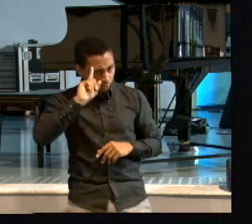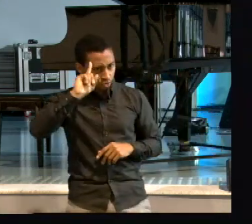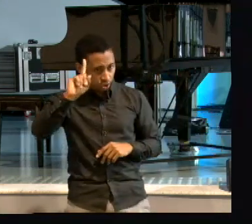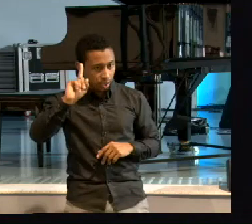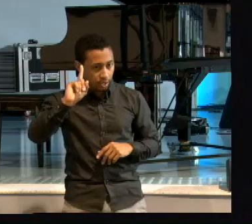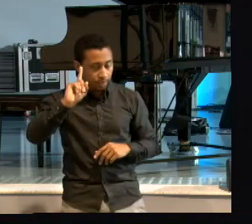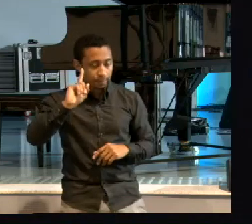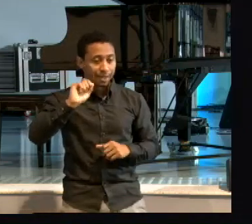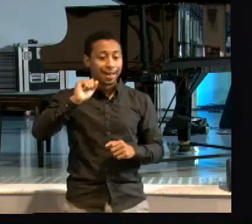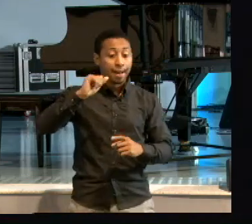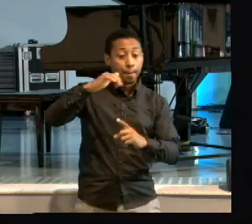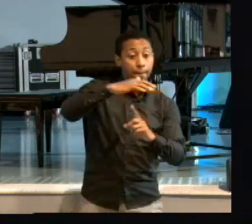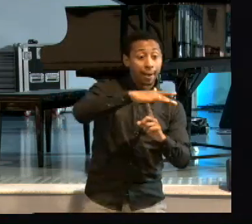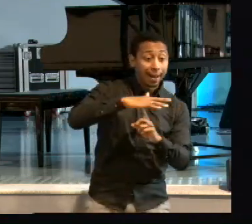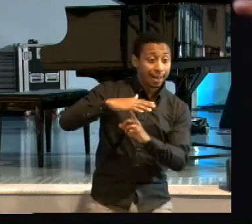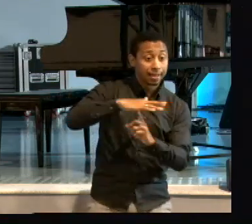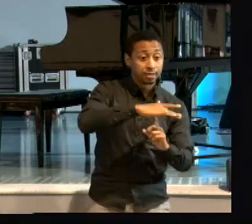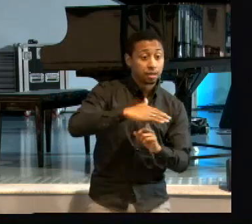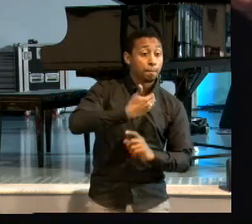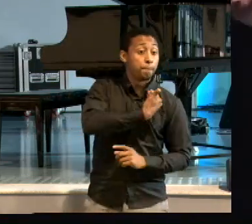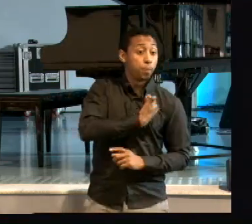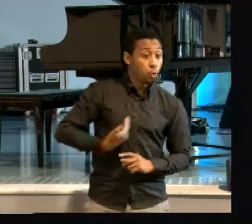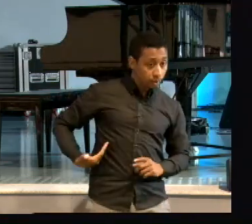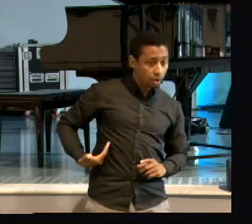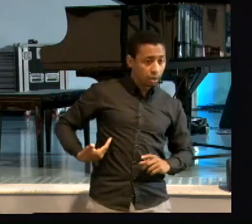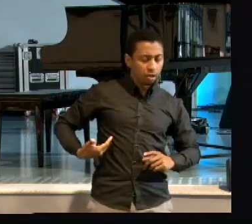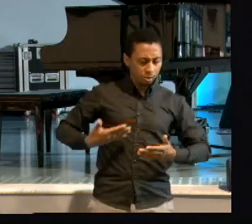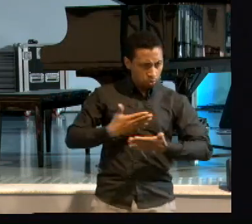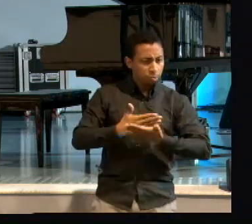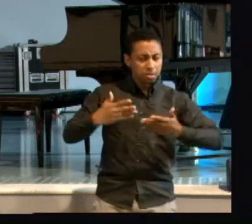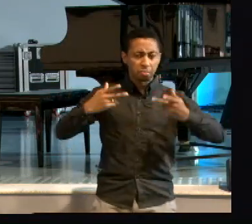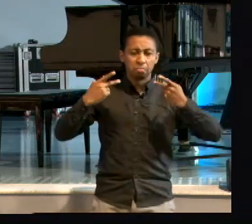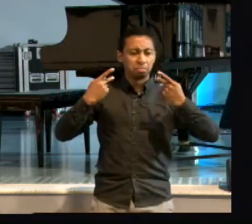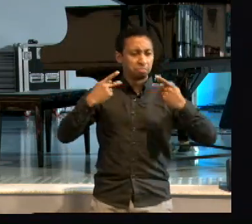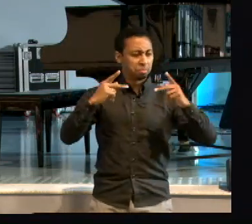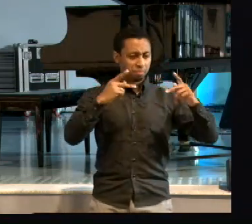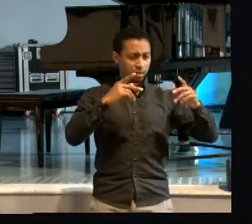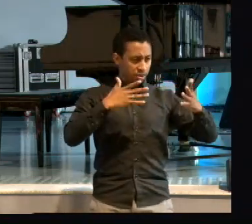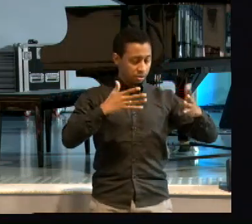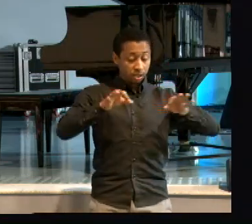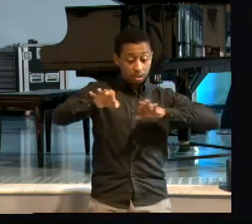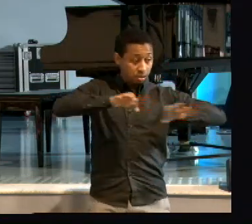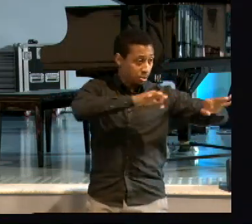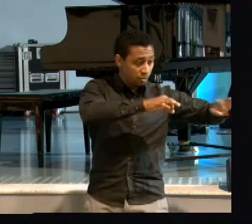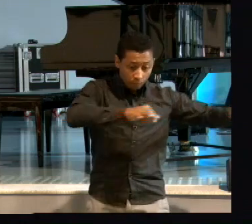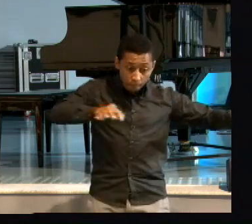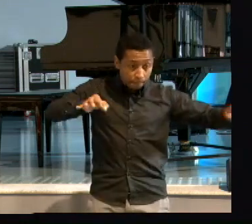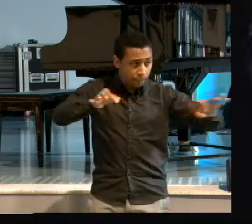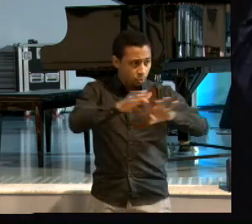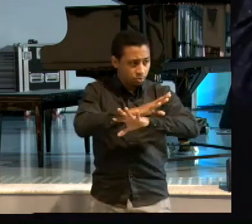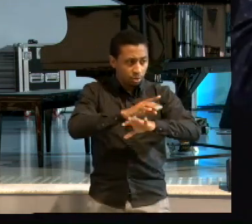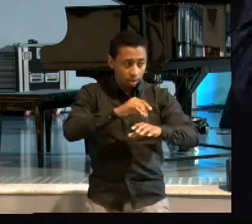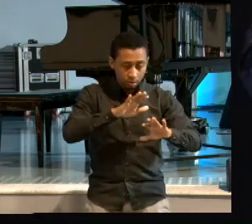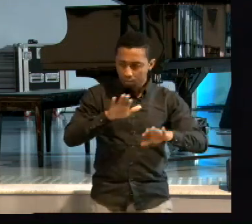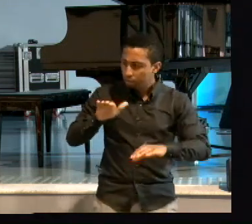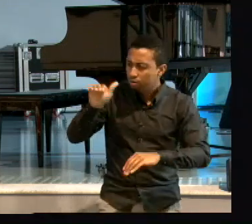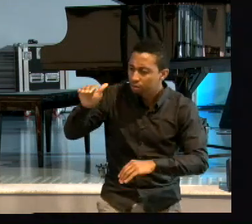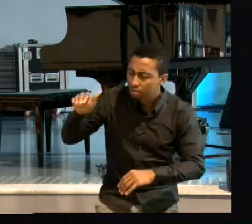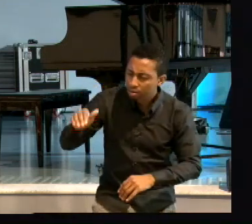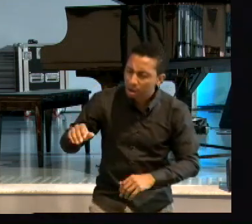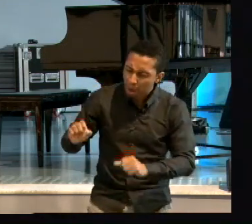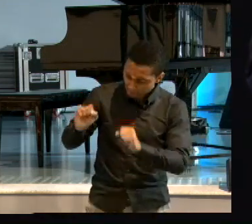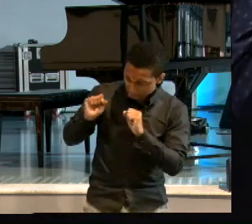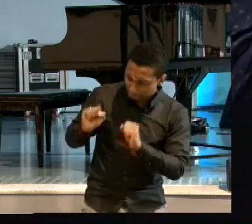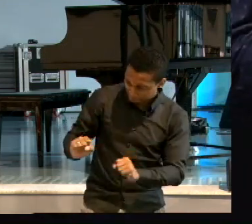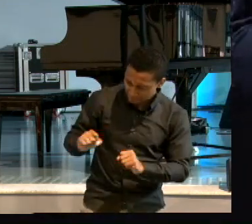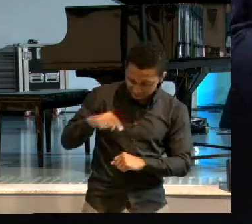E quando eu cheguei e vi que tudo estava armado para acontecer aquela reunião em praça pública, eu falei, a gente pode fazer isso em praça pública? Ele falou, na verdade a